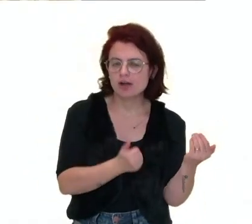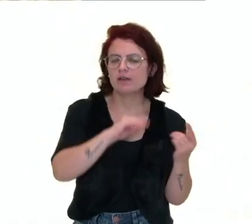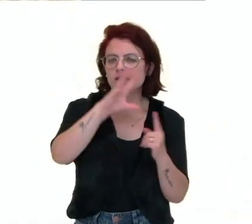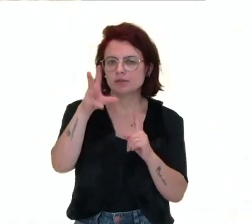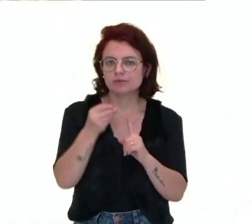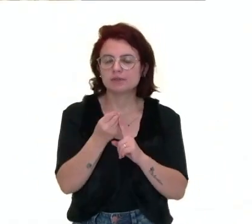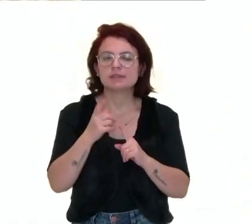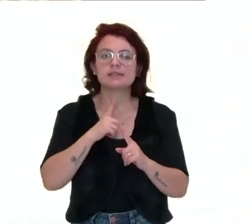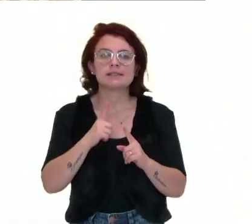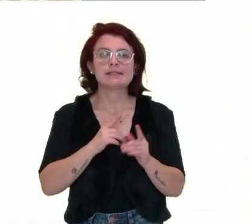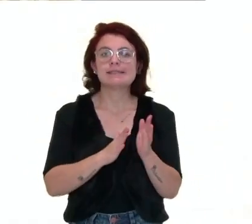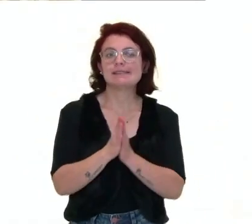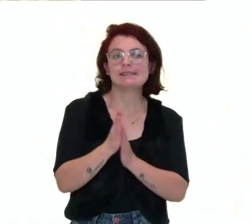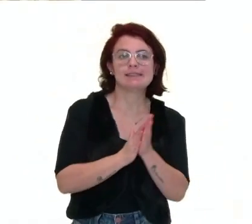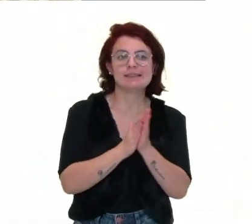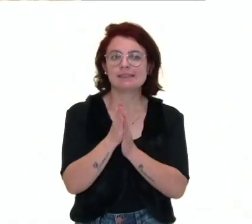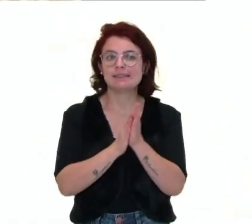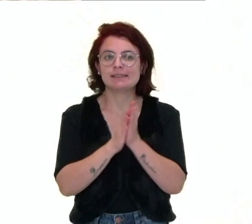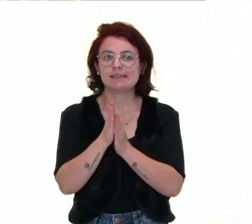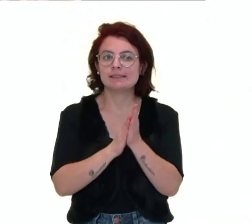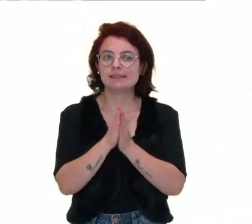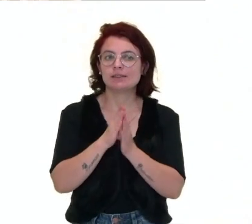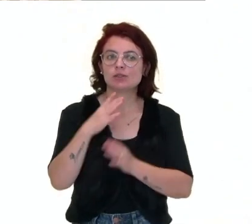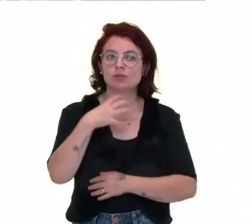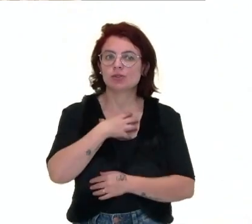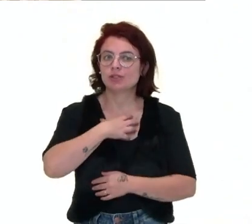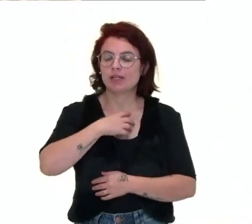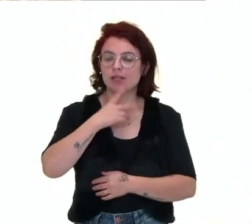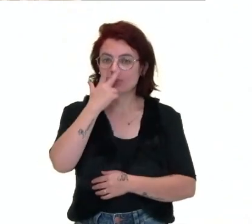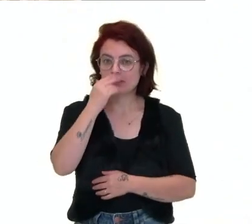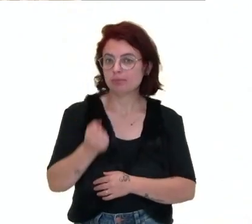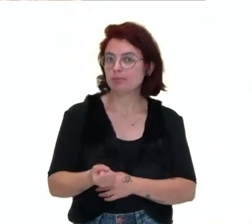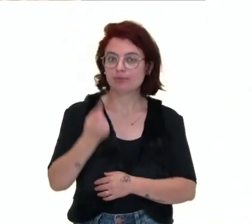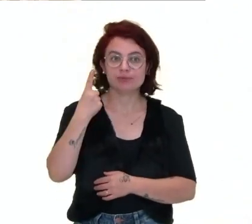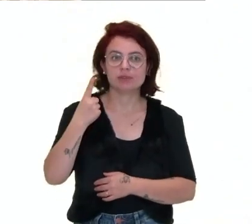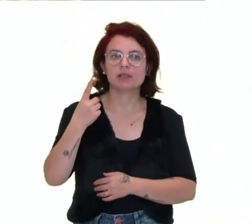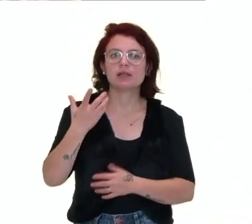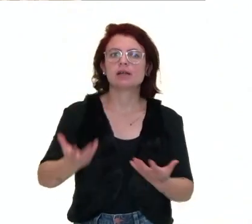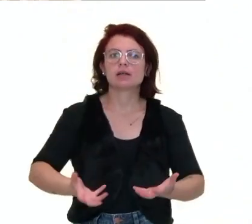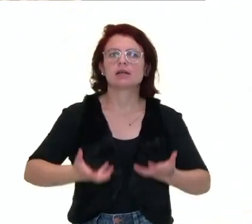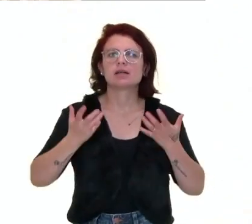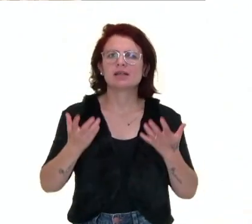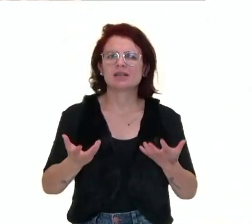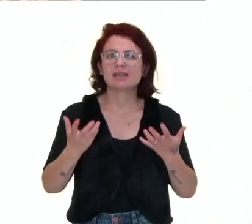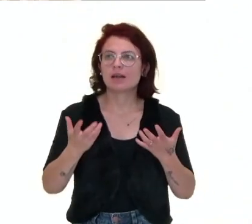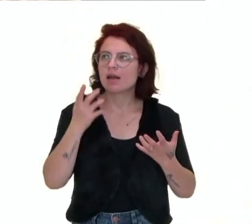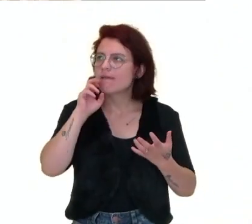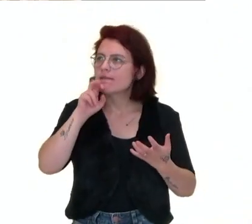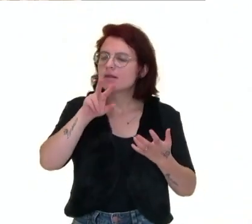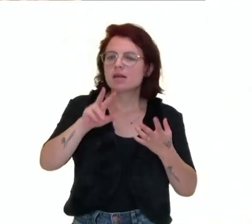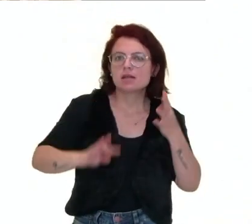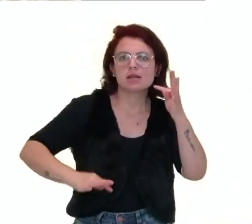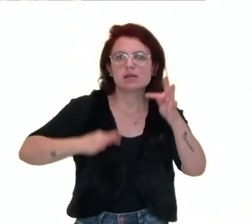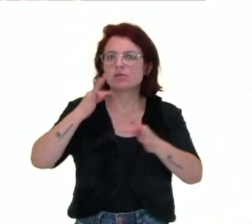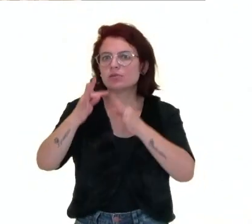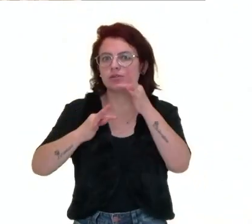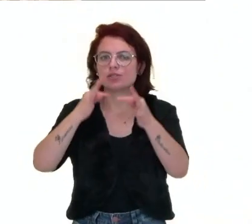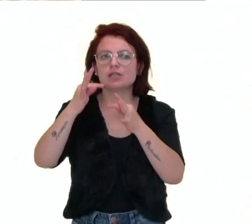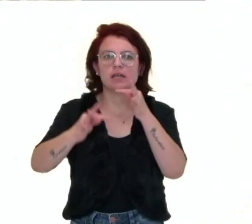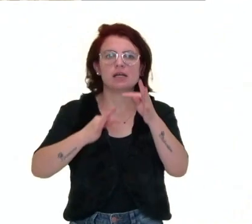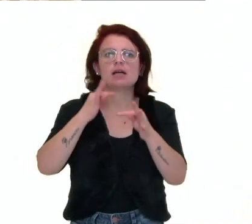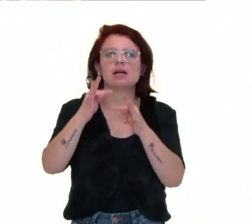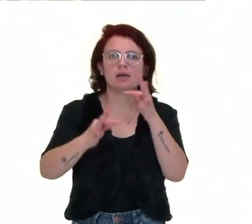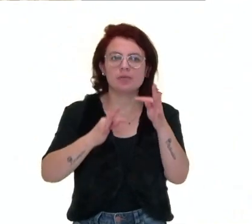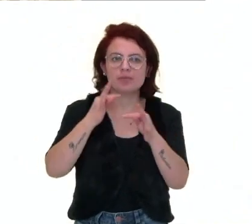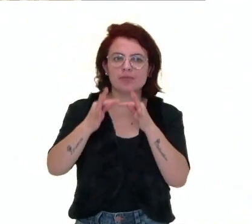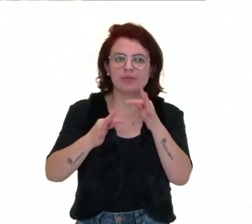entusiasmados com a transformação radical mediante a velocidade, ciência e comunicação, veem a tecnologia industrial como o futuro do mundo e a sua visão de combater a tradição seria o